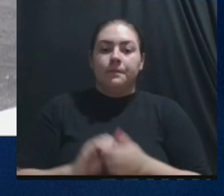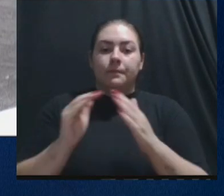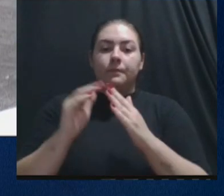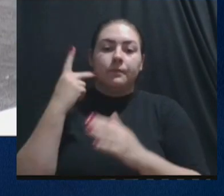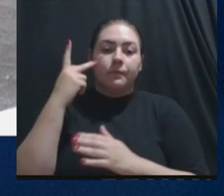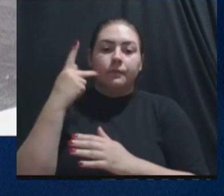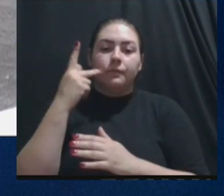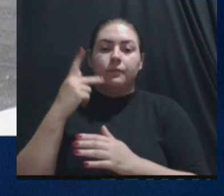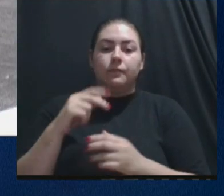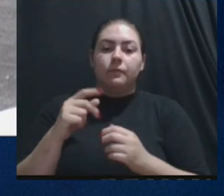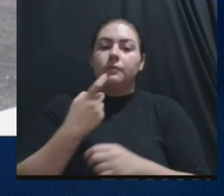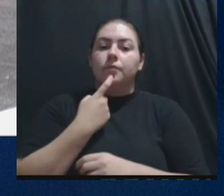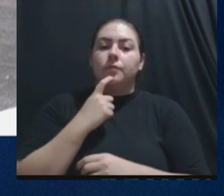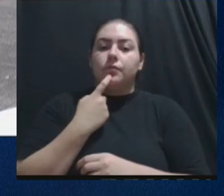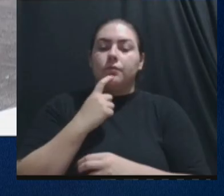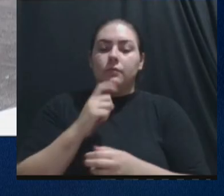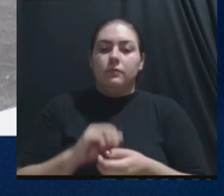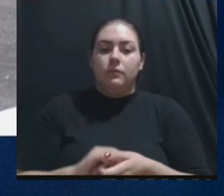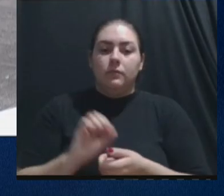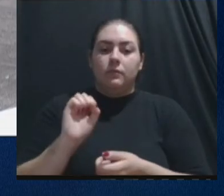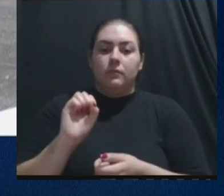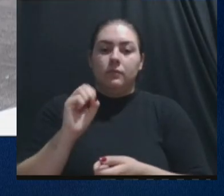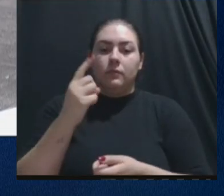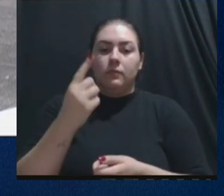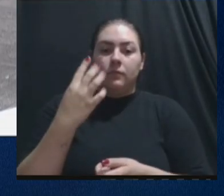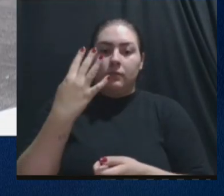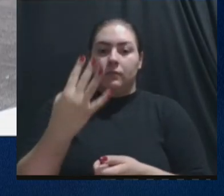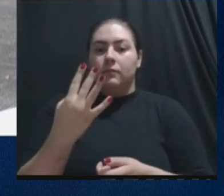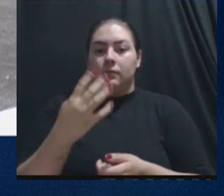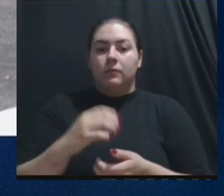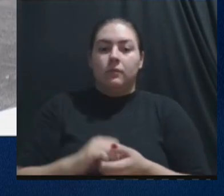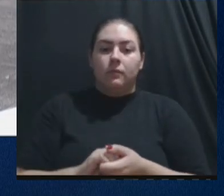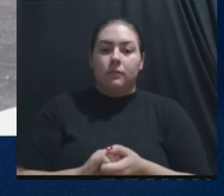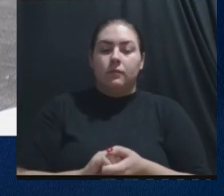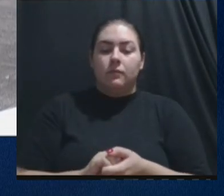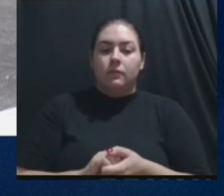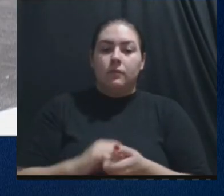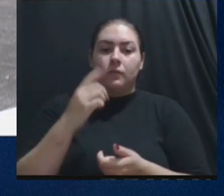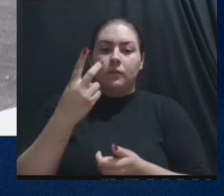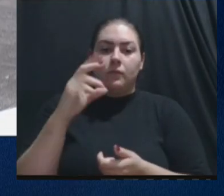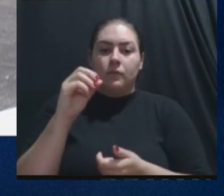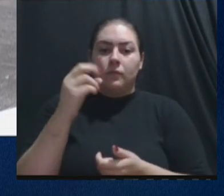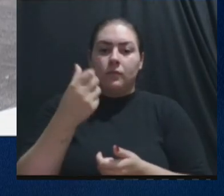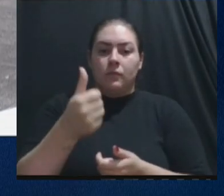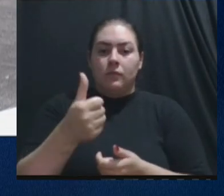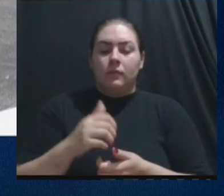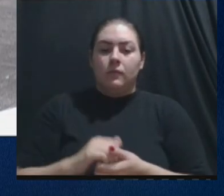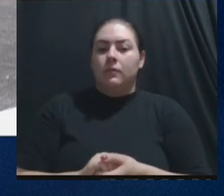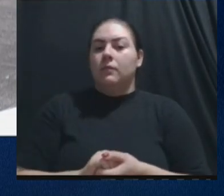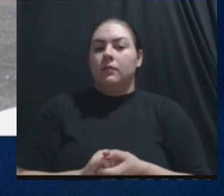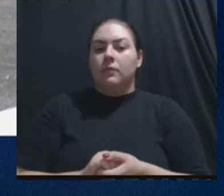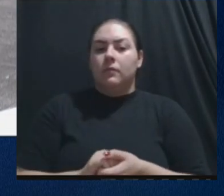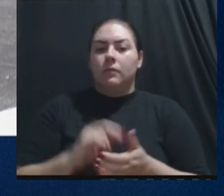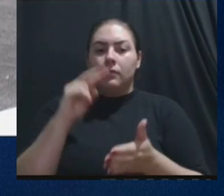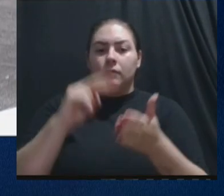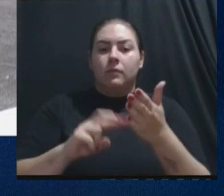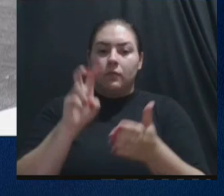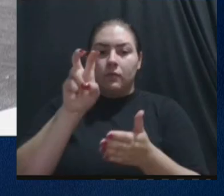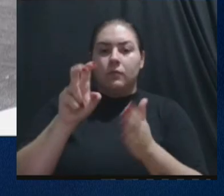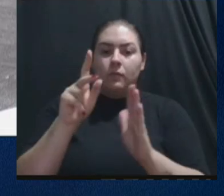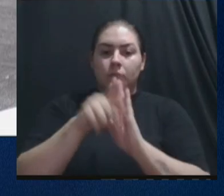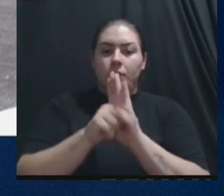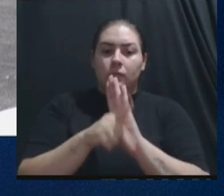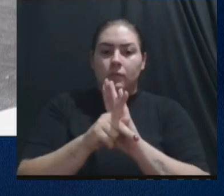realiza a 14ª audiência pública de 2026 com análise de 5 projetos de lei complementar.